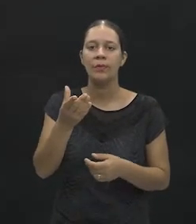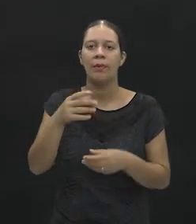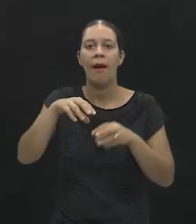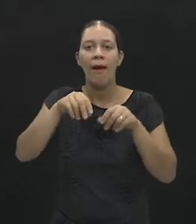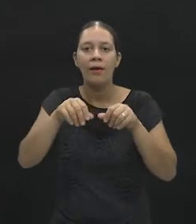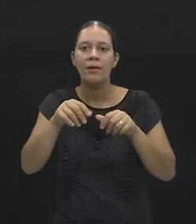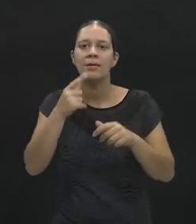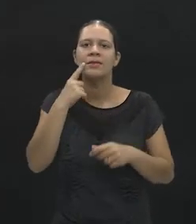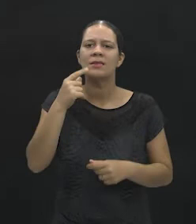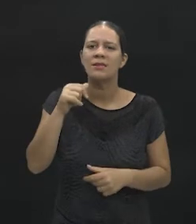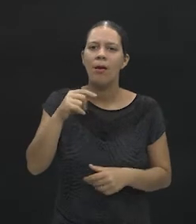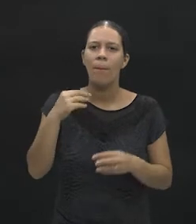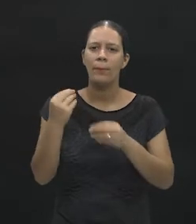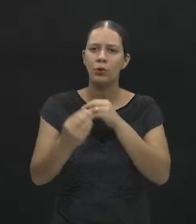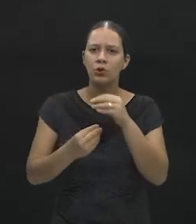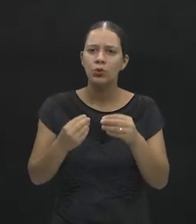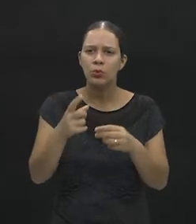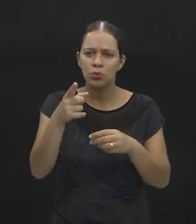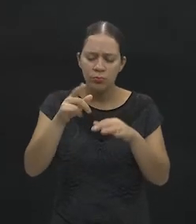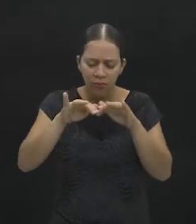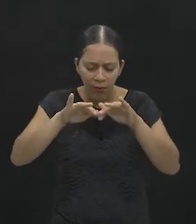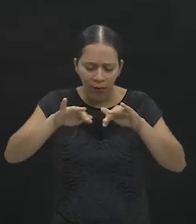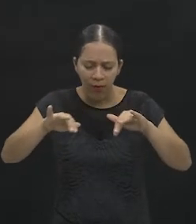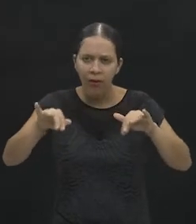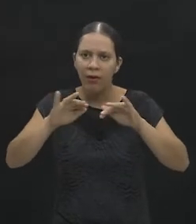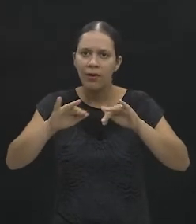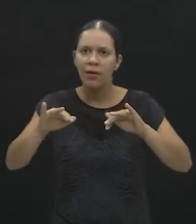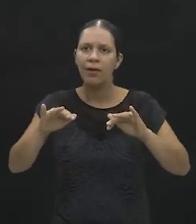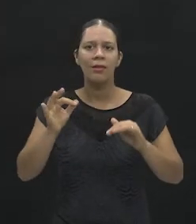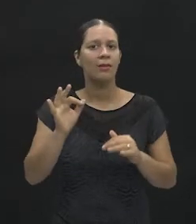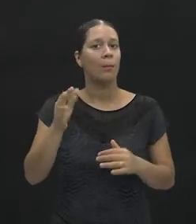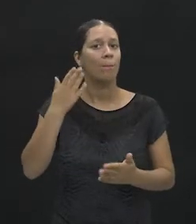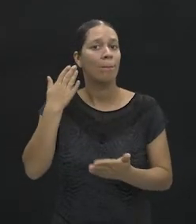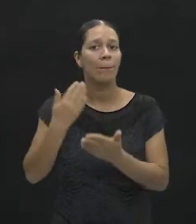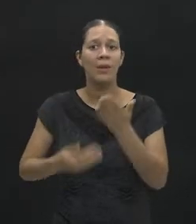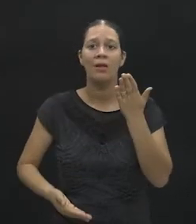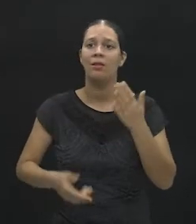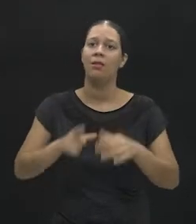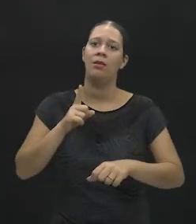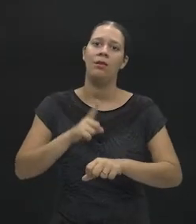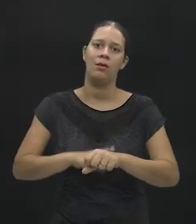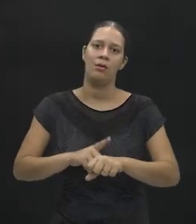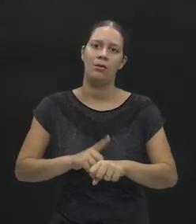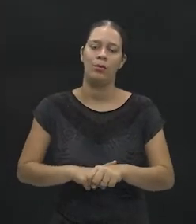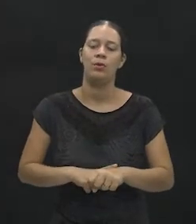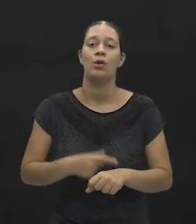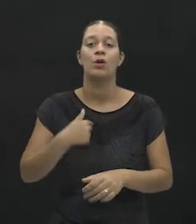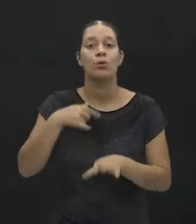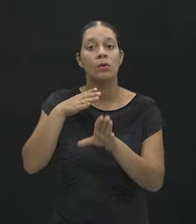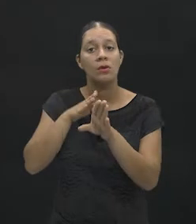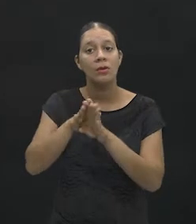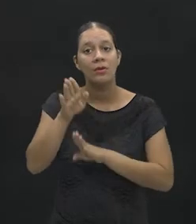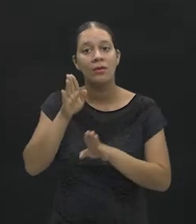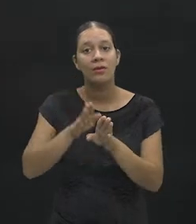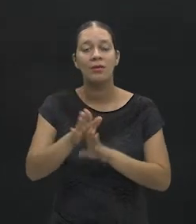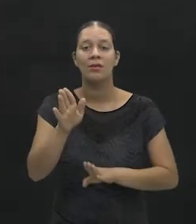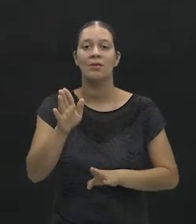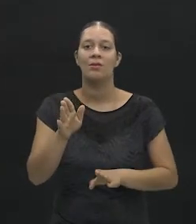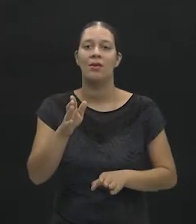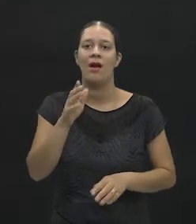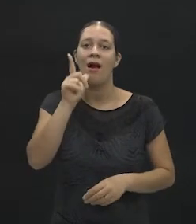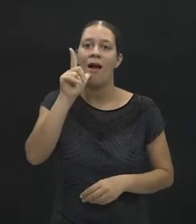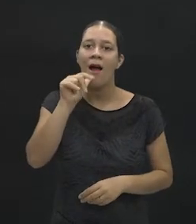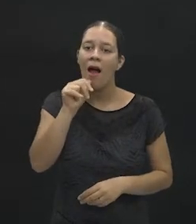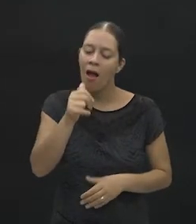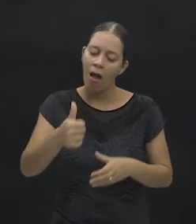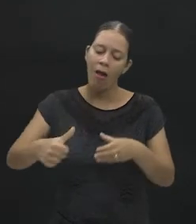de areia e sal misturado. Gente, tu vai ficar catando? Não faça isso, você vai perder tempo. O que eu te aconselho?